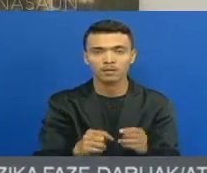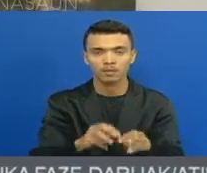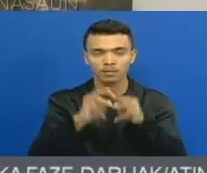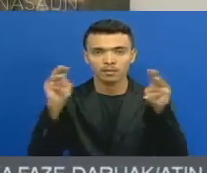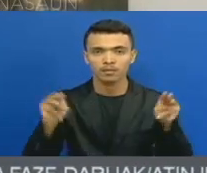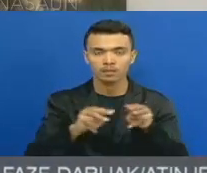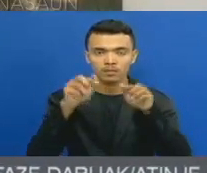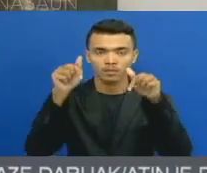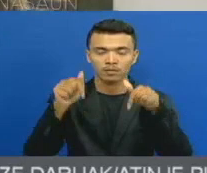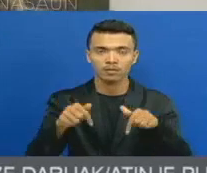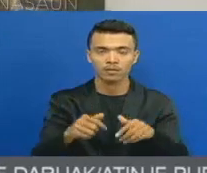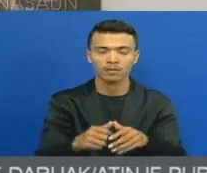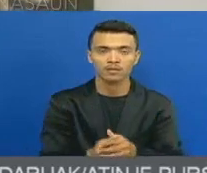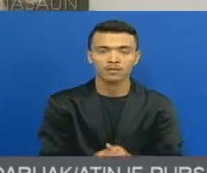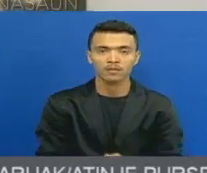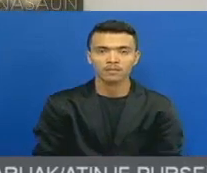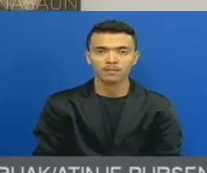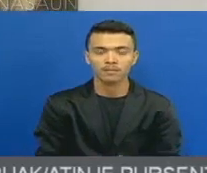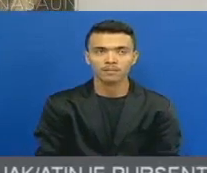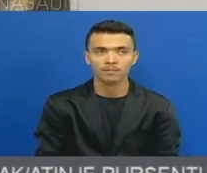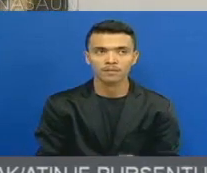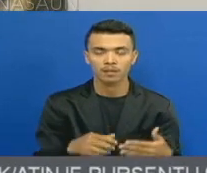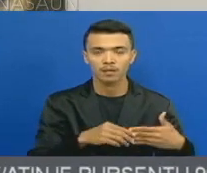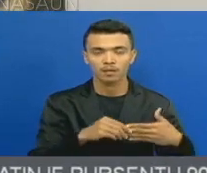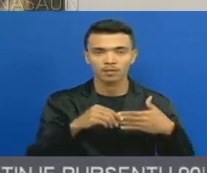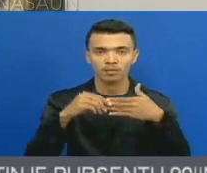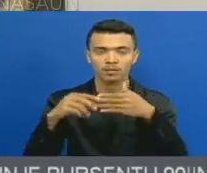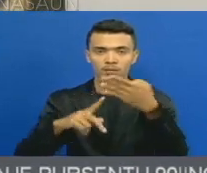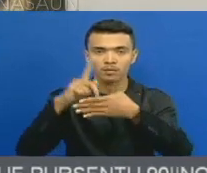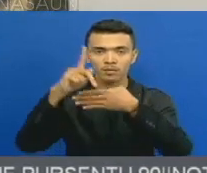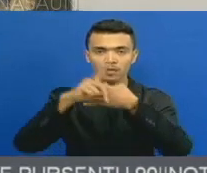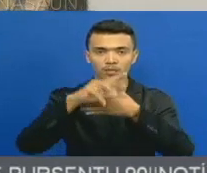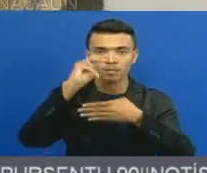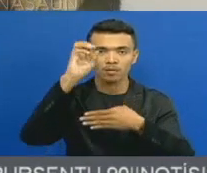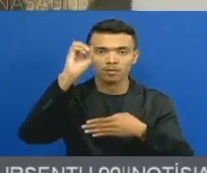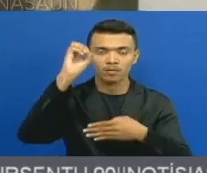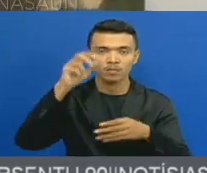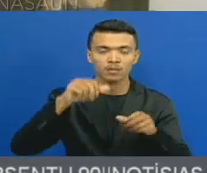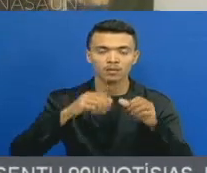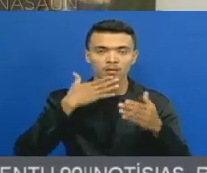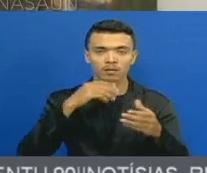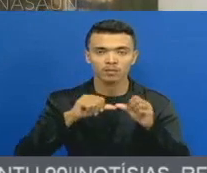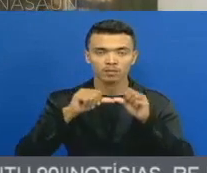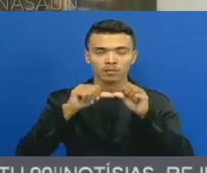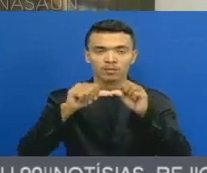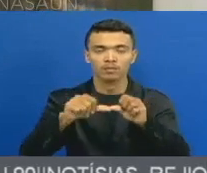ne hari kata atuida de program maun de obra ne la odoni hadir